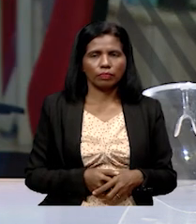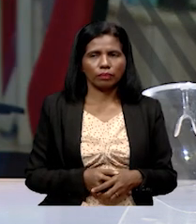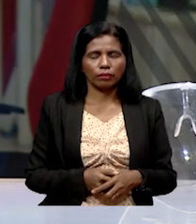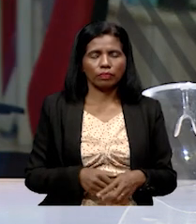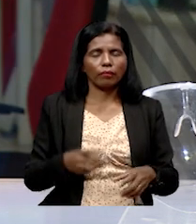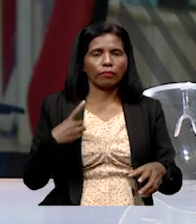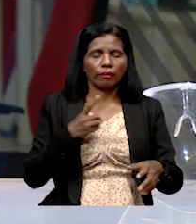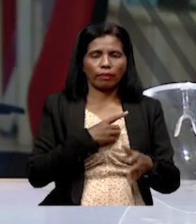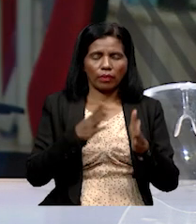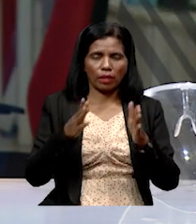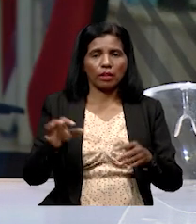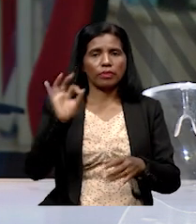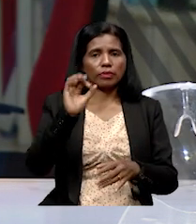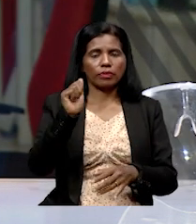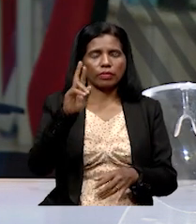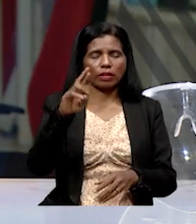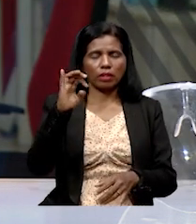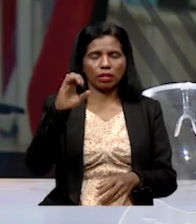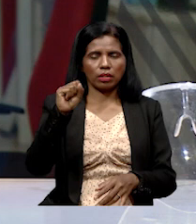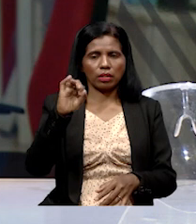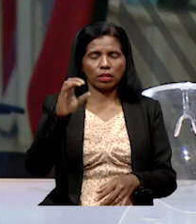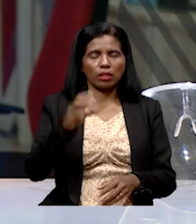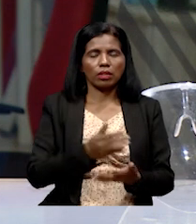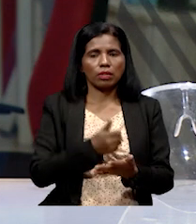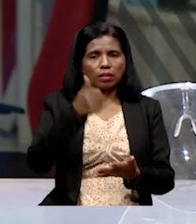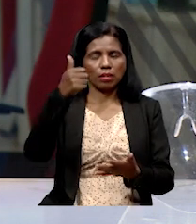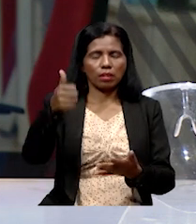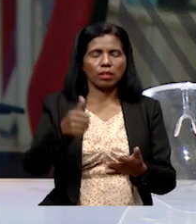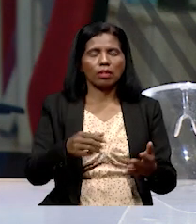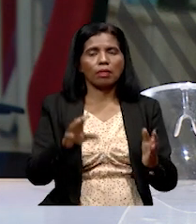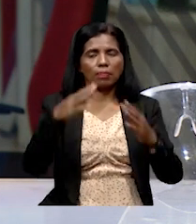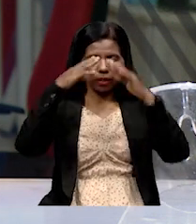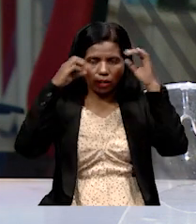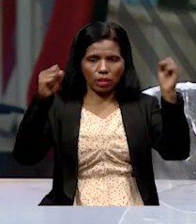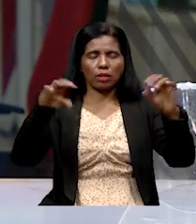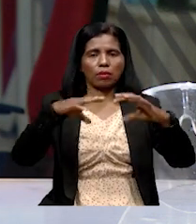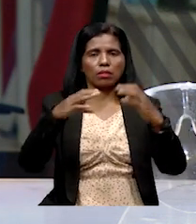Deputado Francisco de Vasconcelos, eleito para presidente, comissão E.